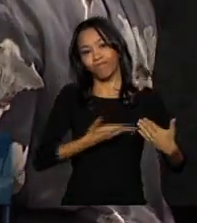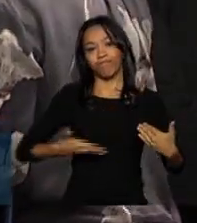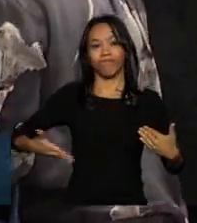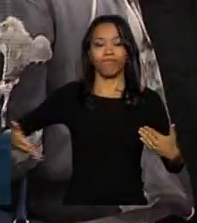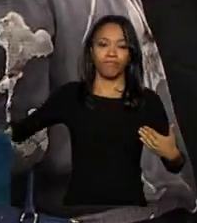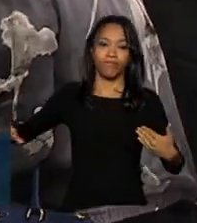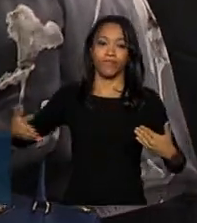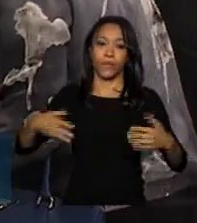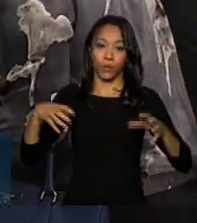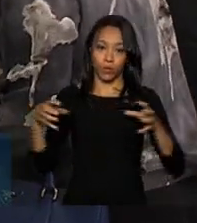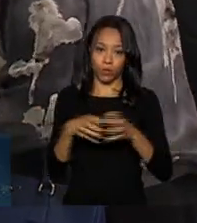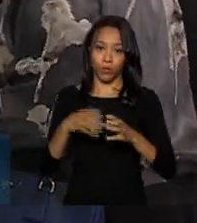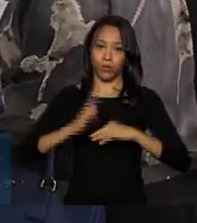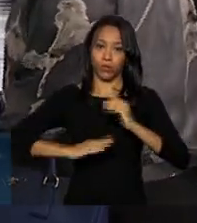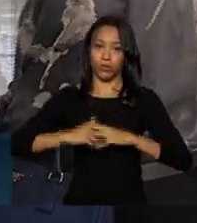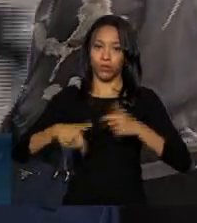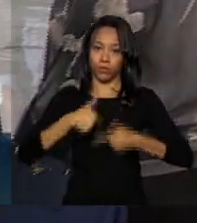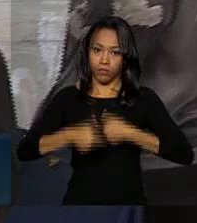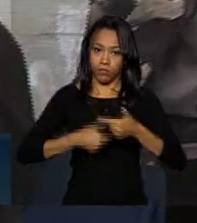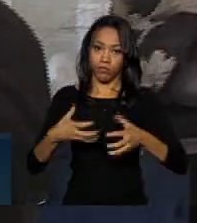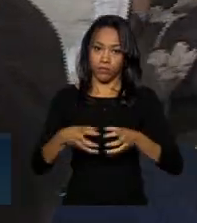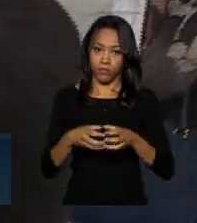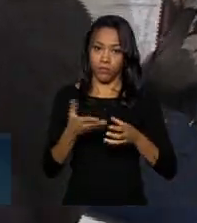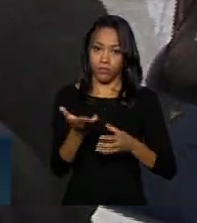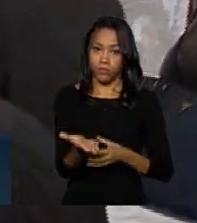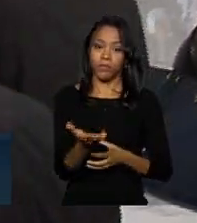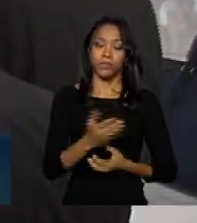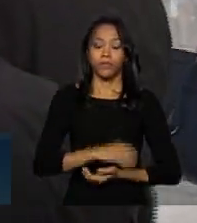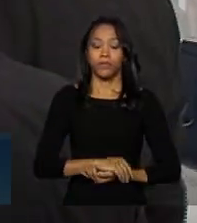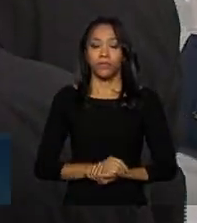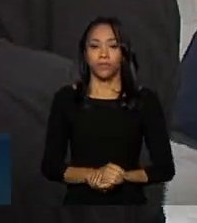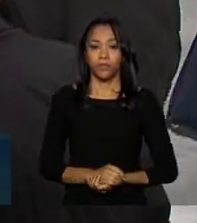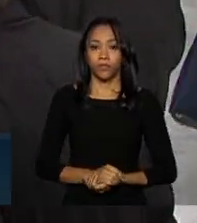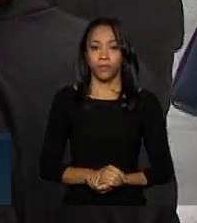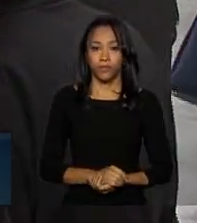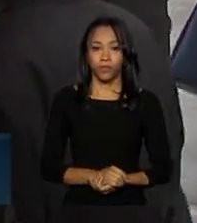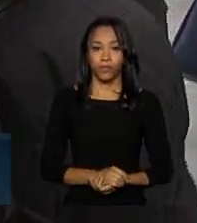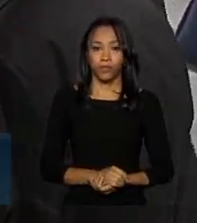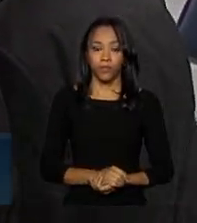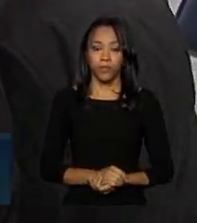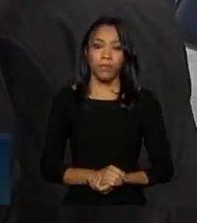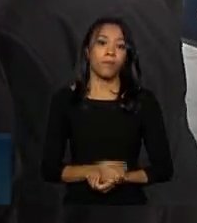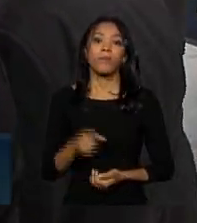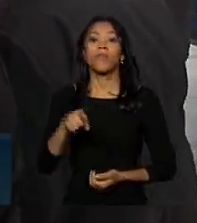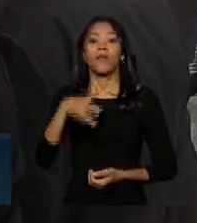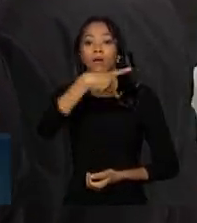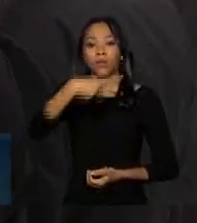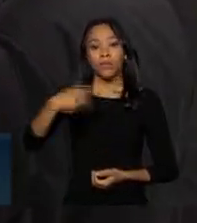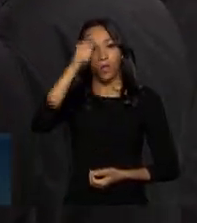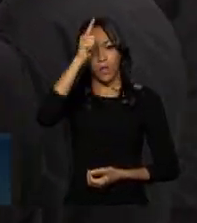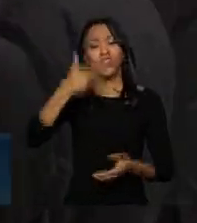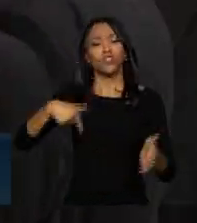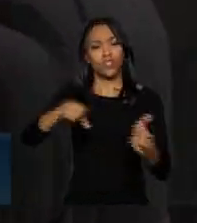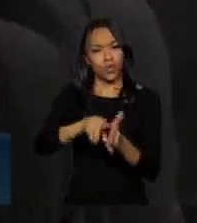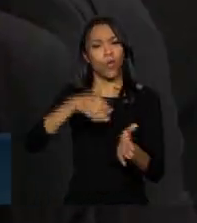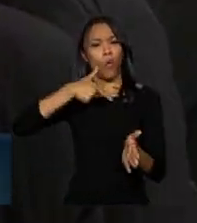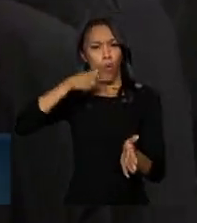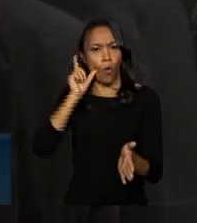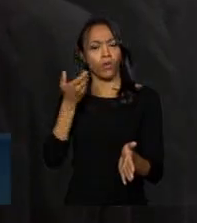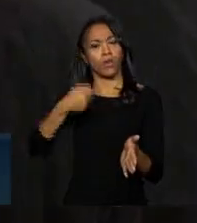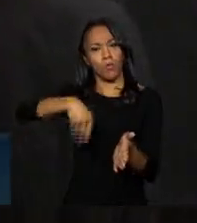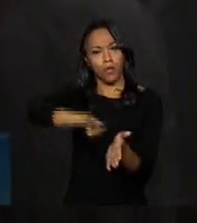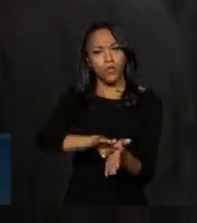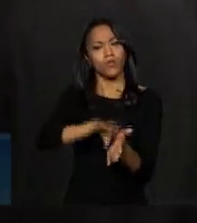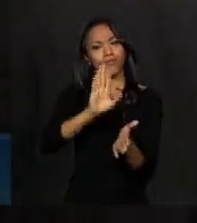delegações. A chanceler Angela Merkel chegou ontem mesmo ao Brasil, foi